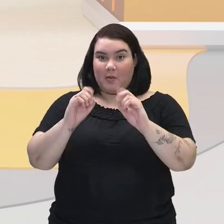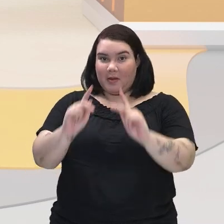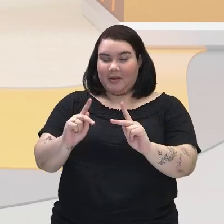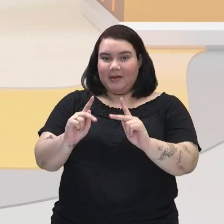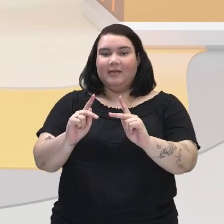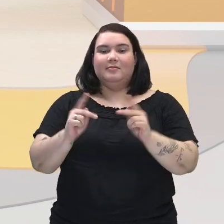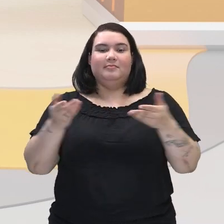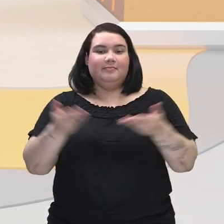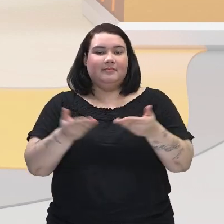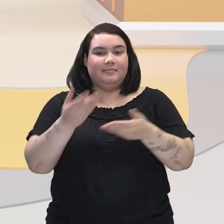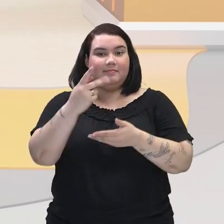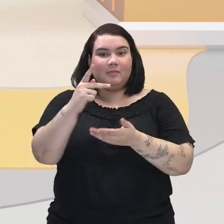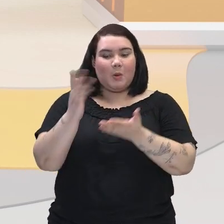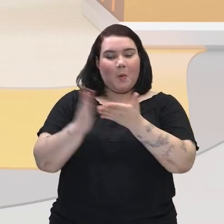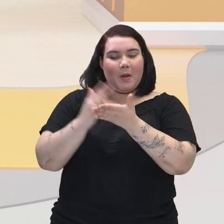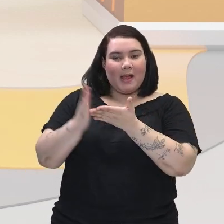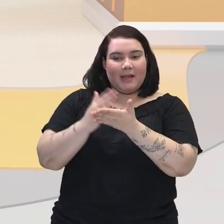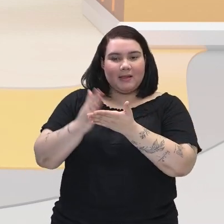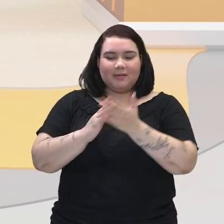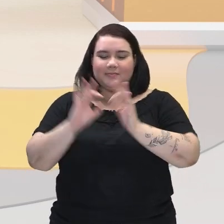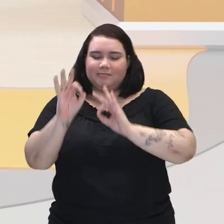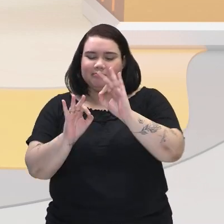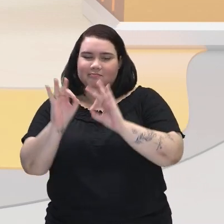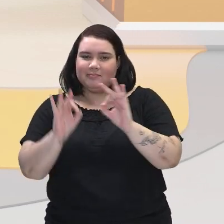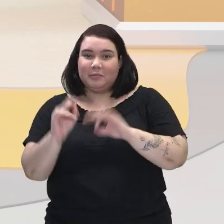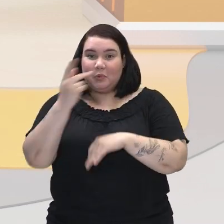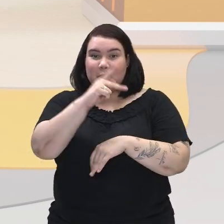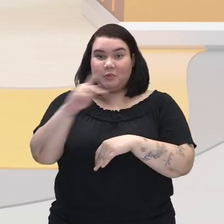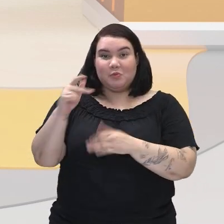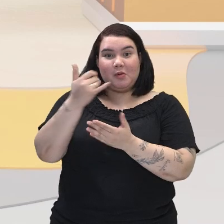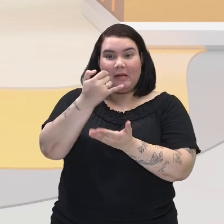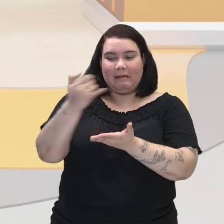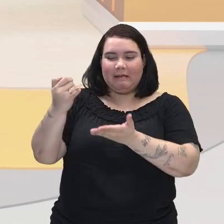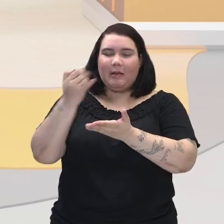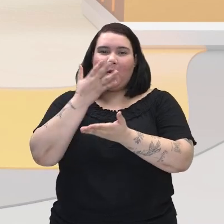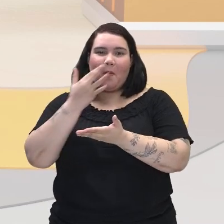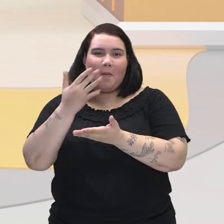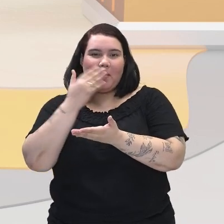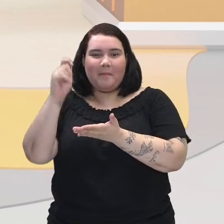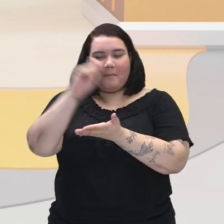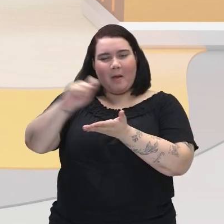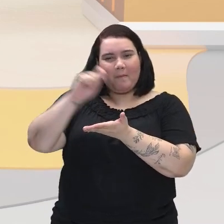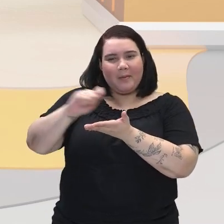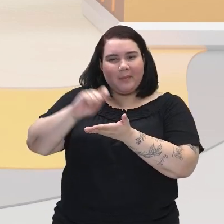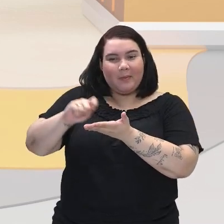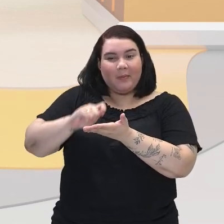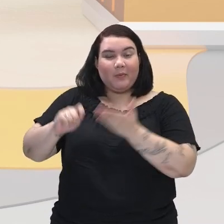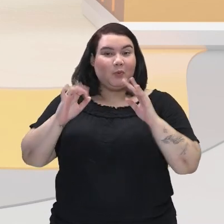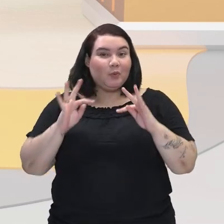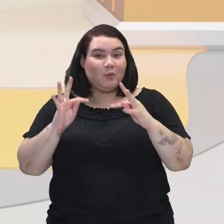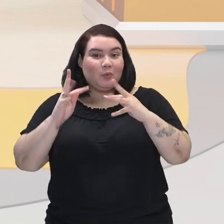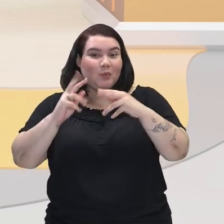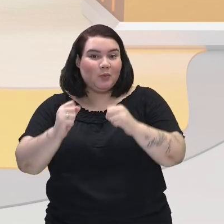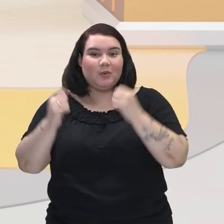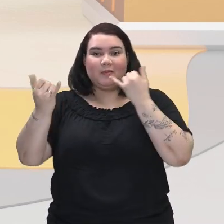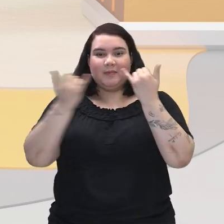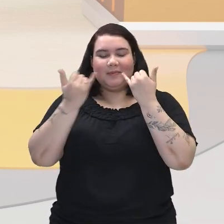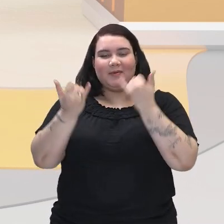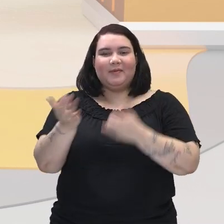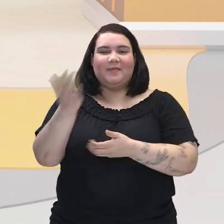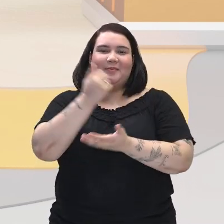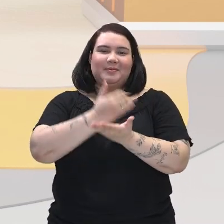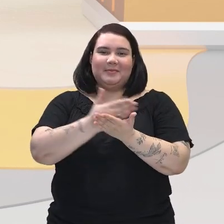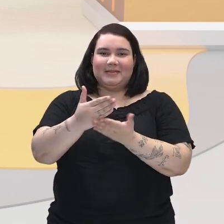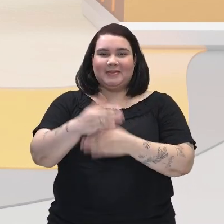Separe, seu caderno, organize suas canetas coloridas, tome nota dos pontos importantes